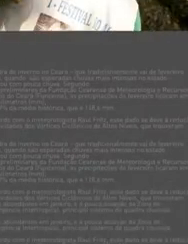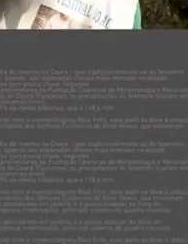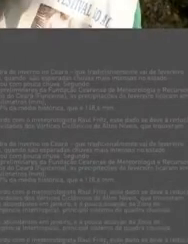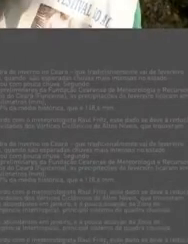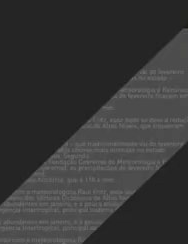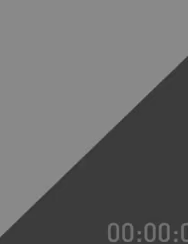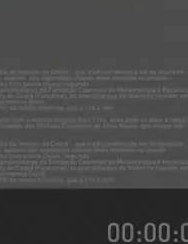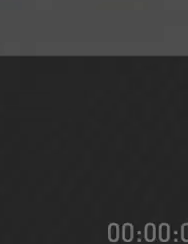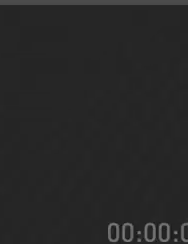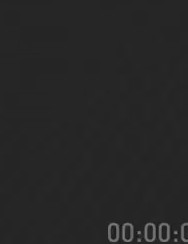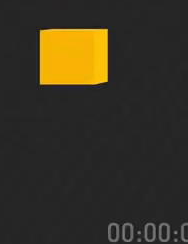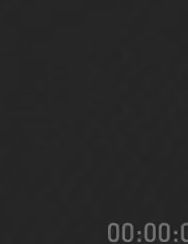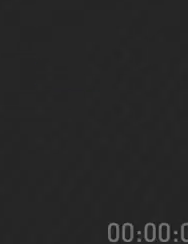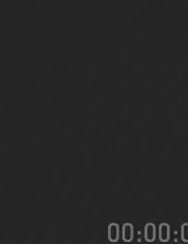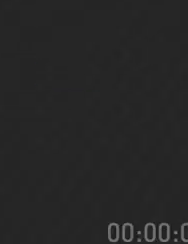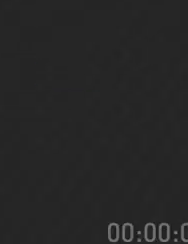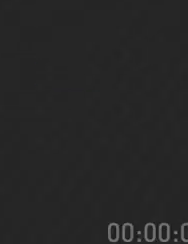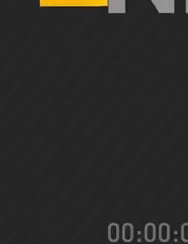ae